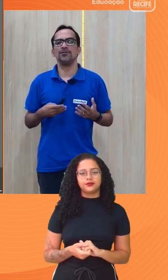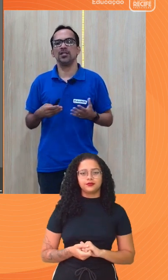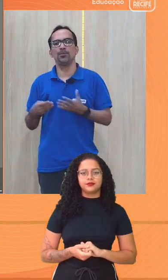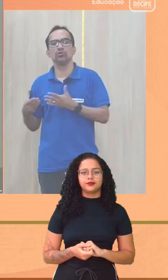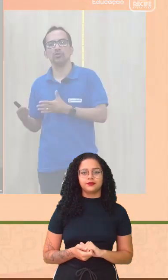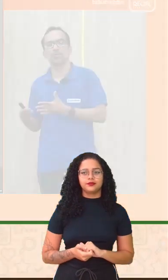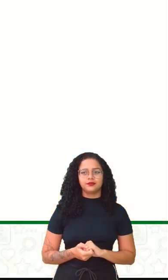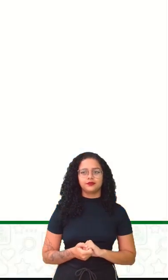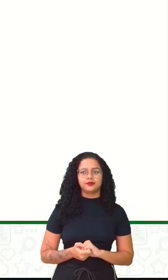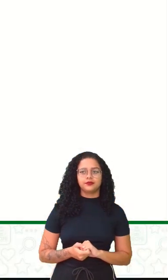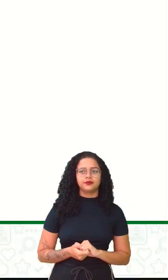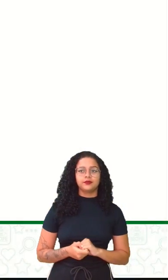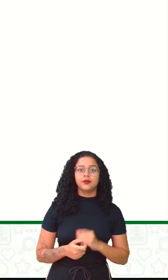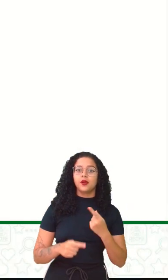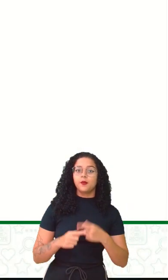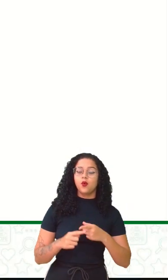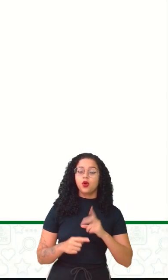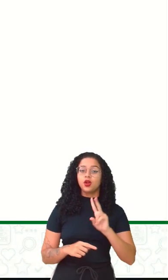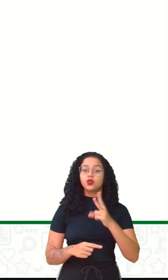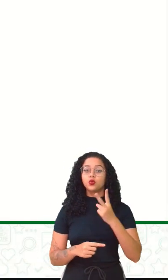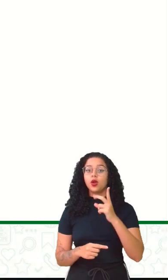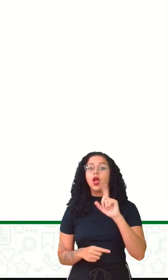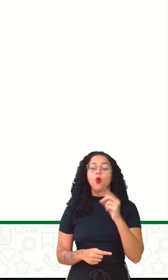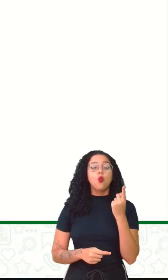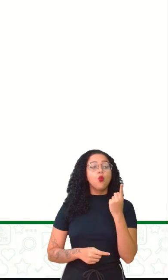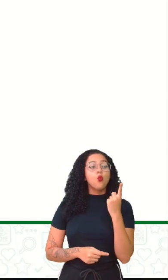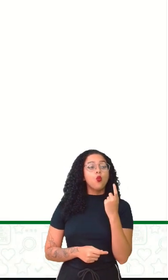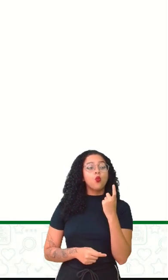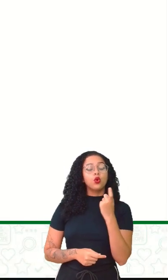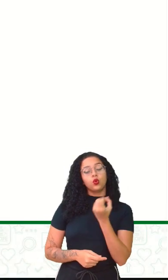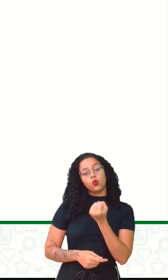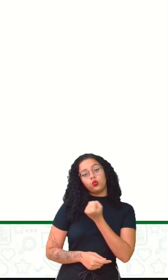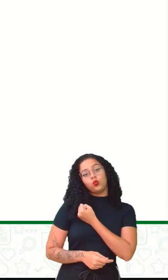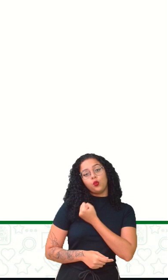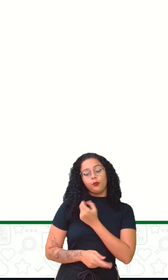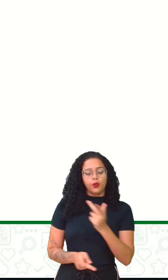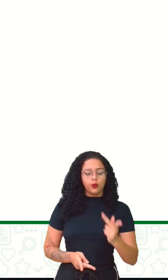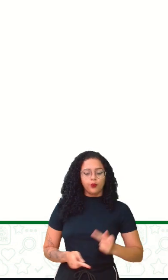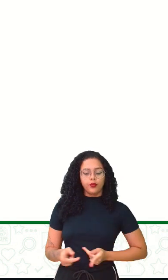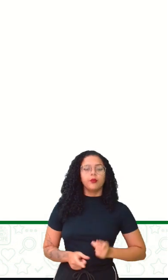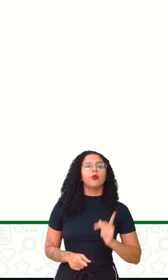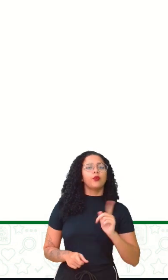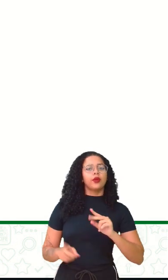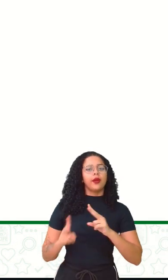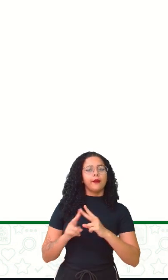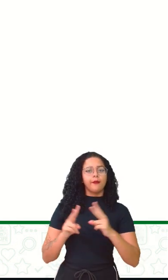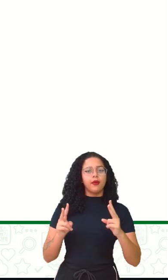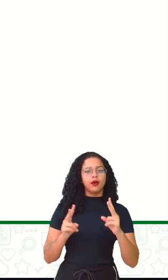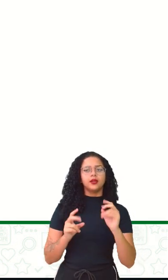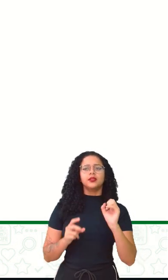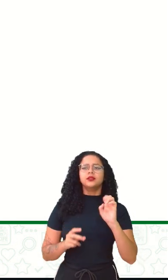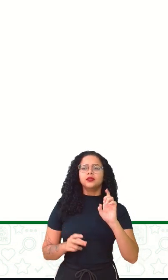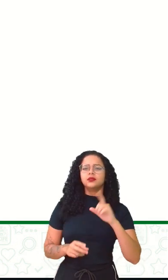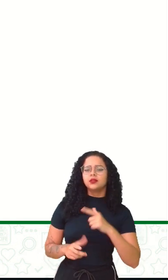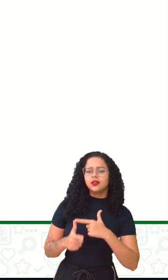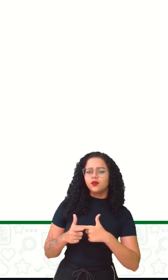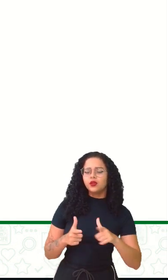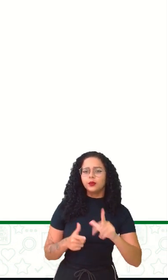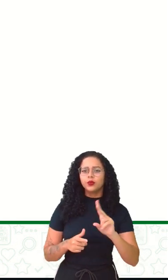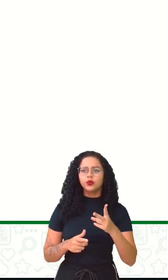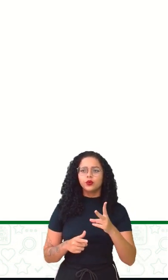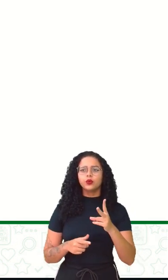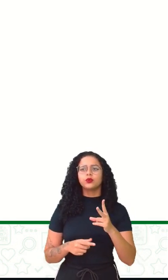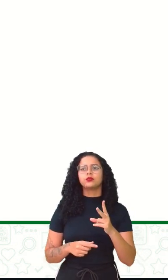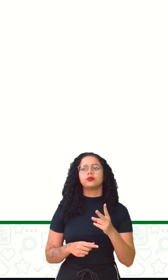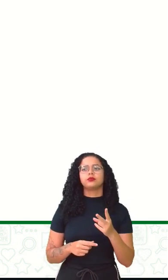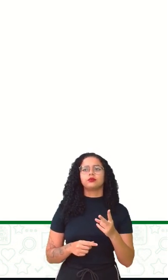você divide por 2, porque 2 é o único número primo que é par. Então, se eu dividir por 2, 4 por